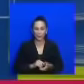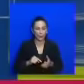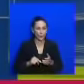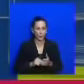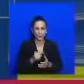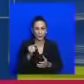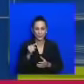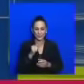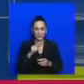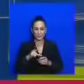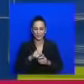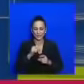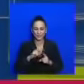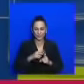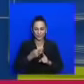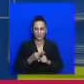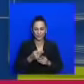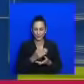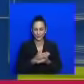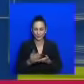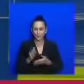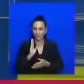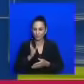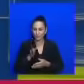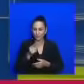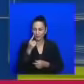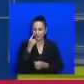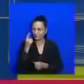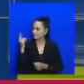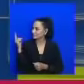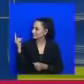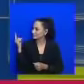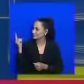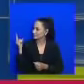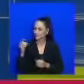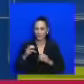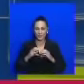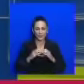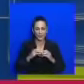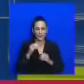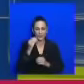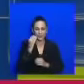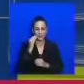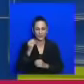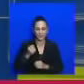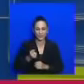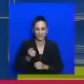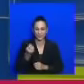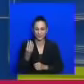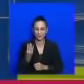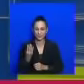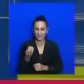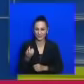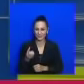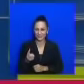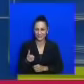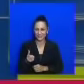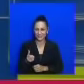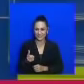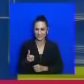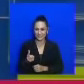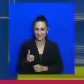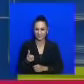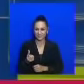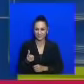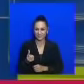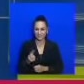O primeiro sorteio da Dupla Cena já começou, o primeiro número está na tela. Bola rosa, número 46. Rosa,